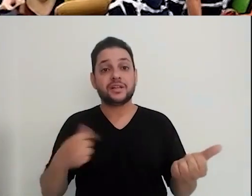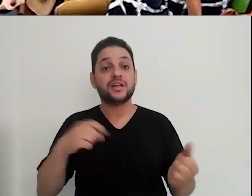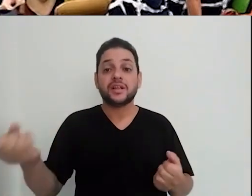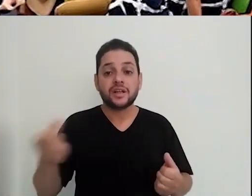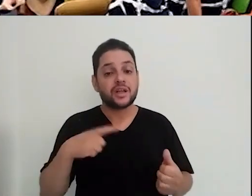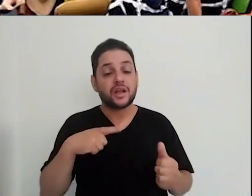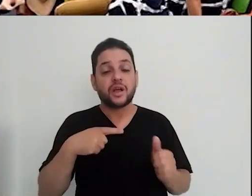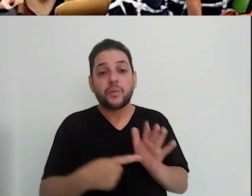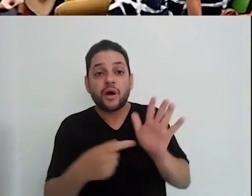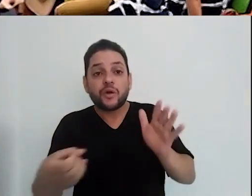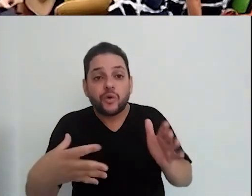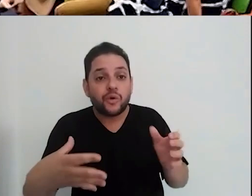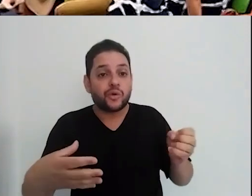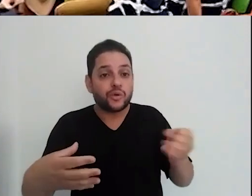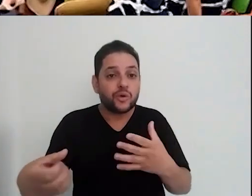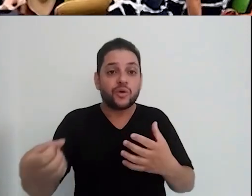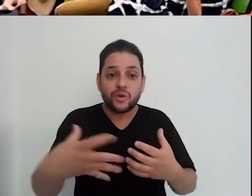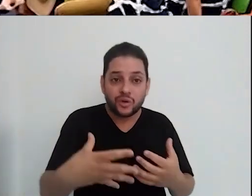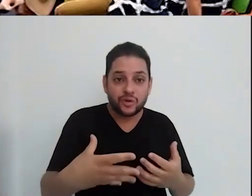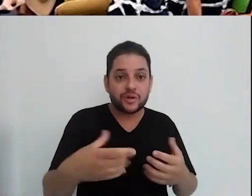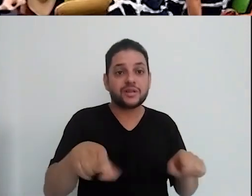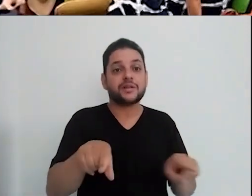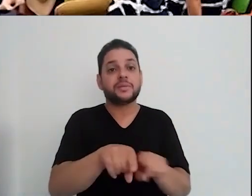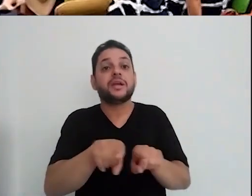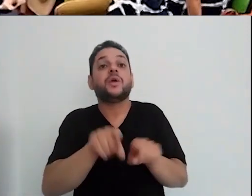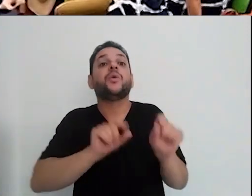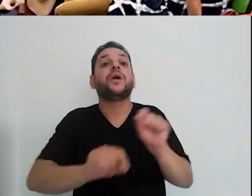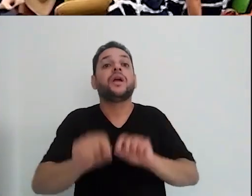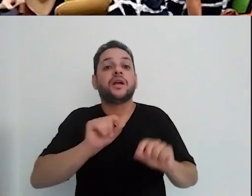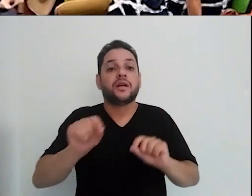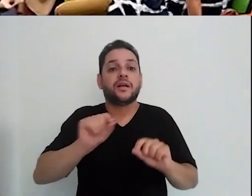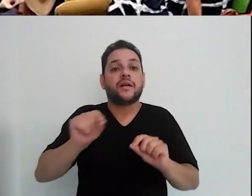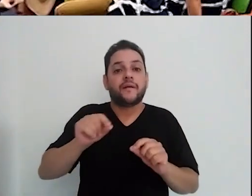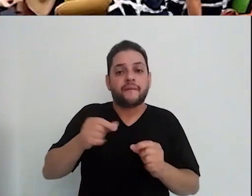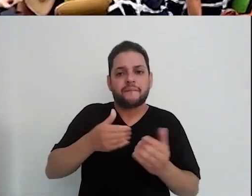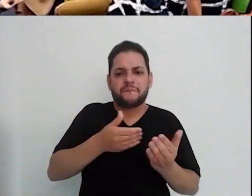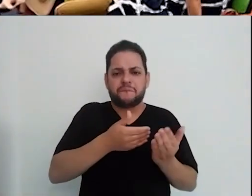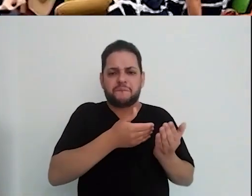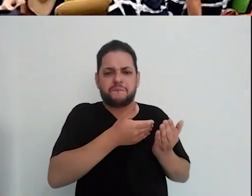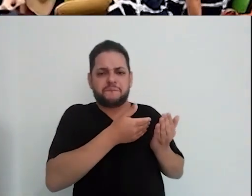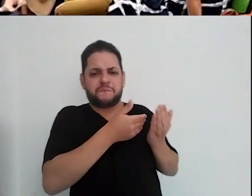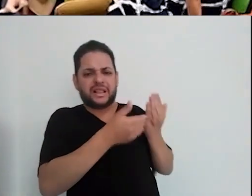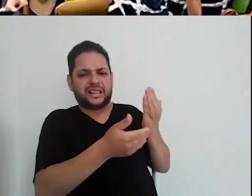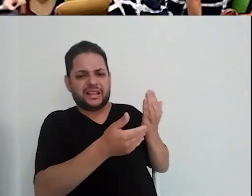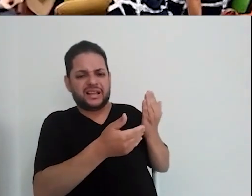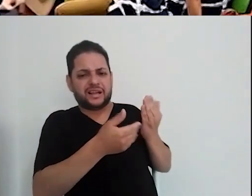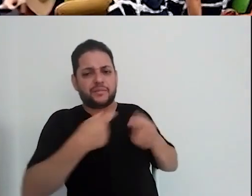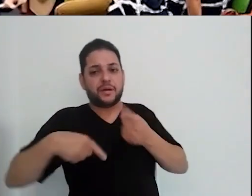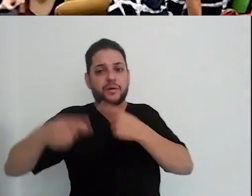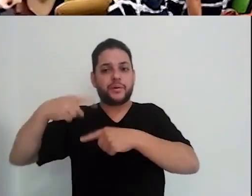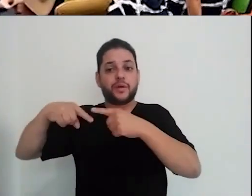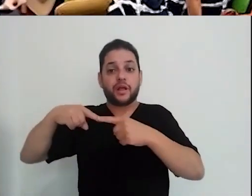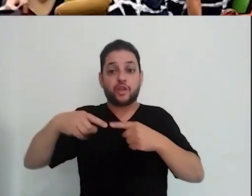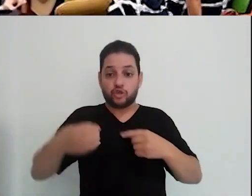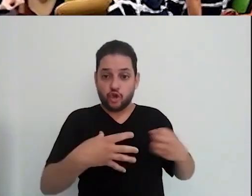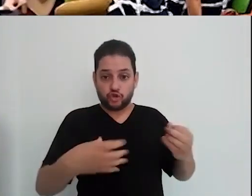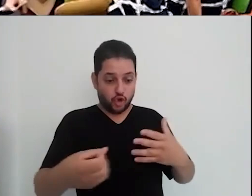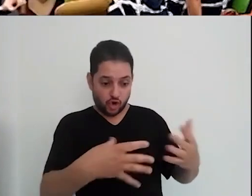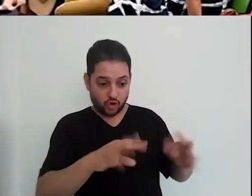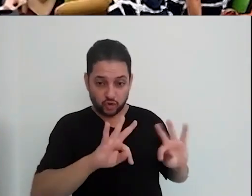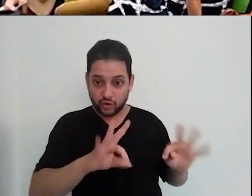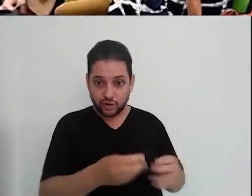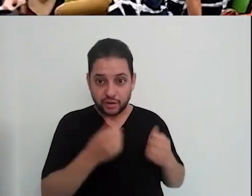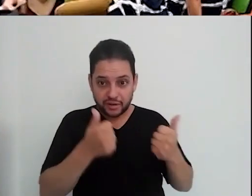novidade, frescor, mas, ao mesmo tempo, sem perder que é aquilo, né? Não é toda novidade que é boa, a gente tem que estudar,